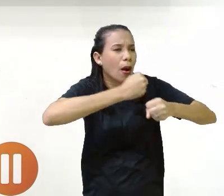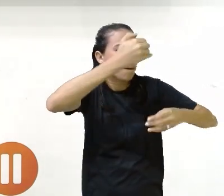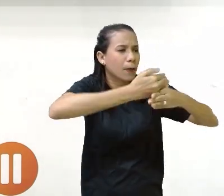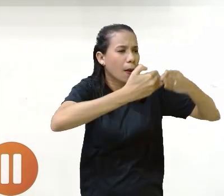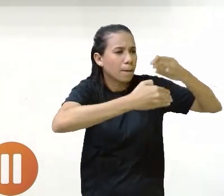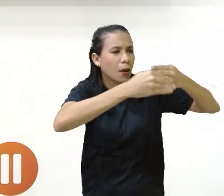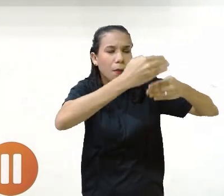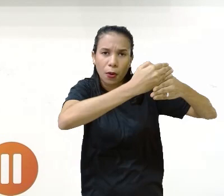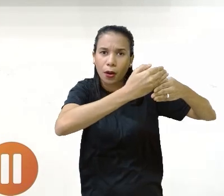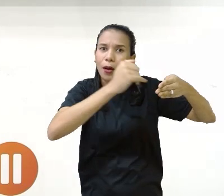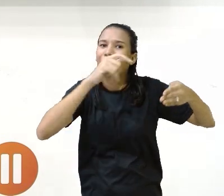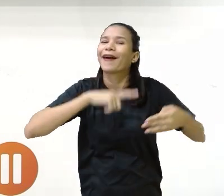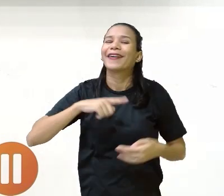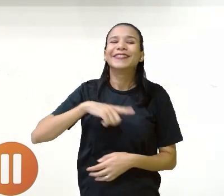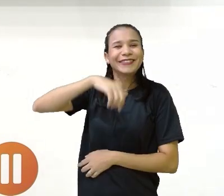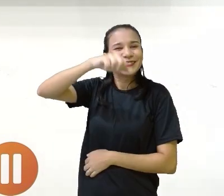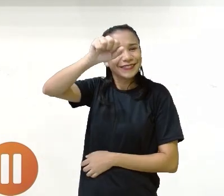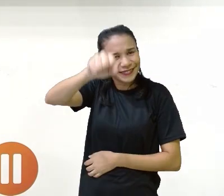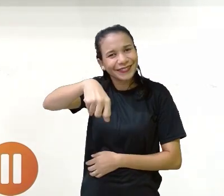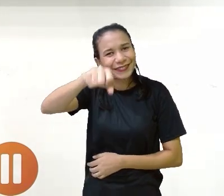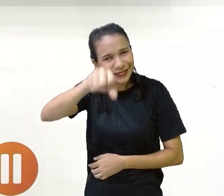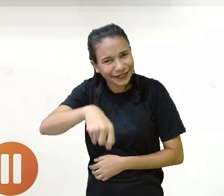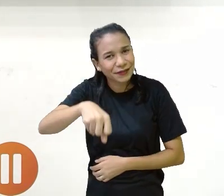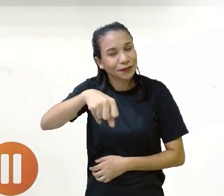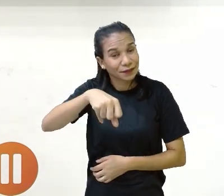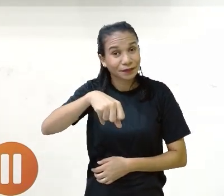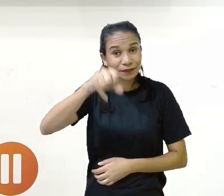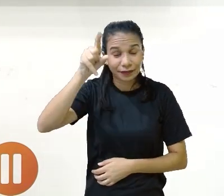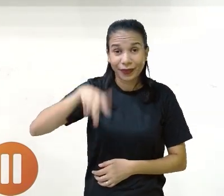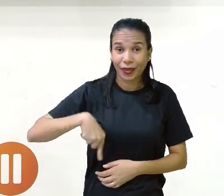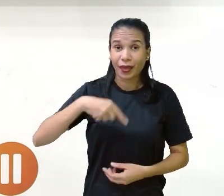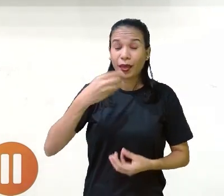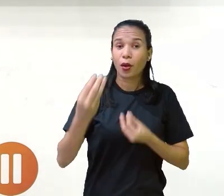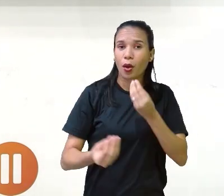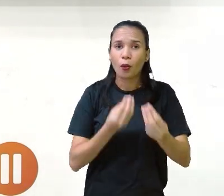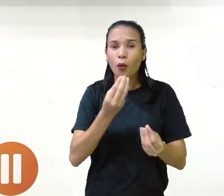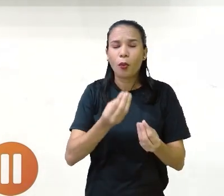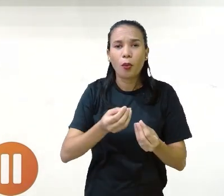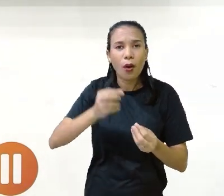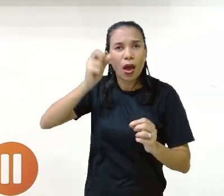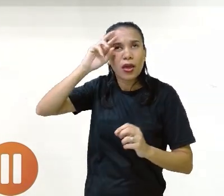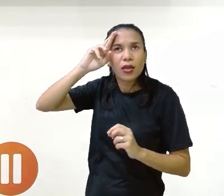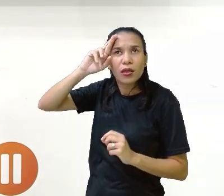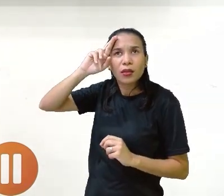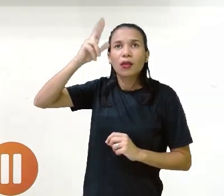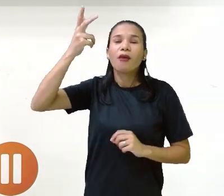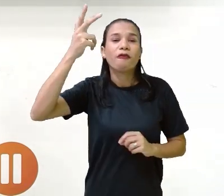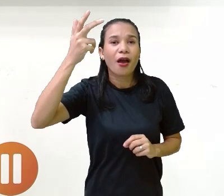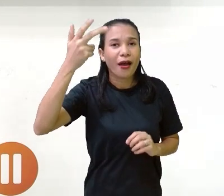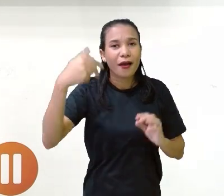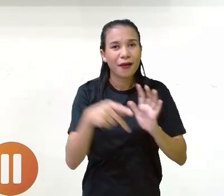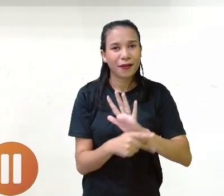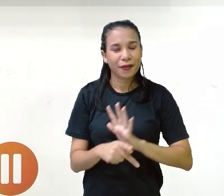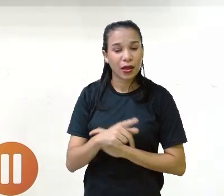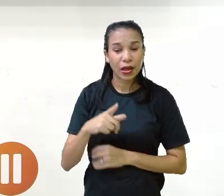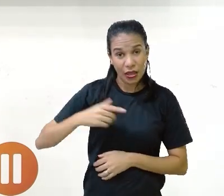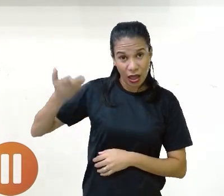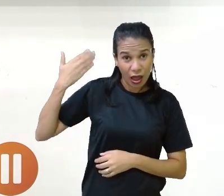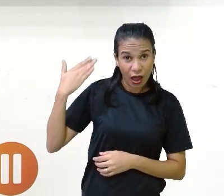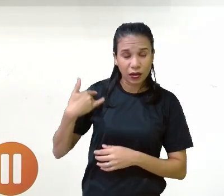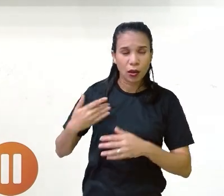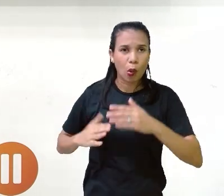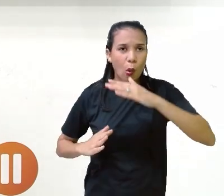obra? Existe também, minha gente. Isso é uma quebra, né? Existe uma barreira que